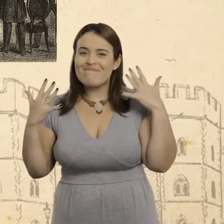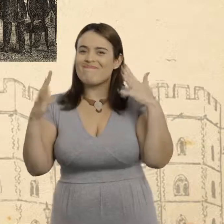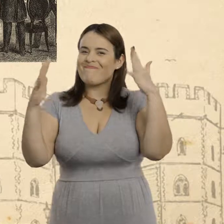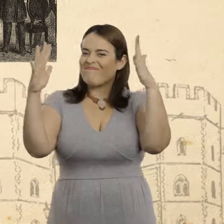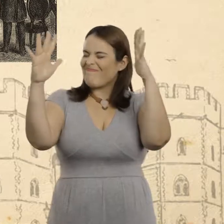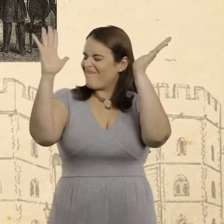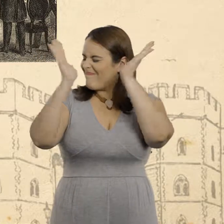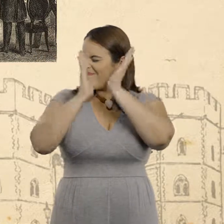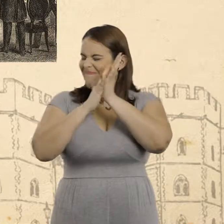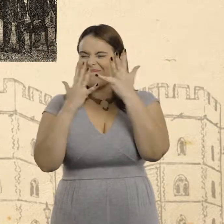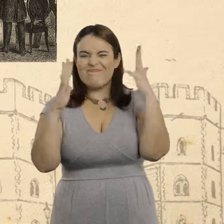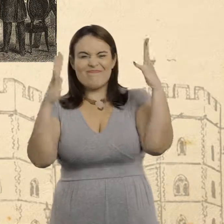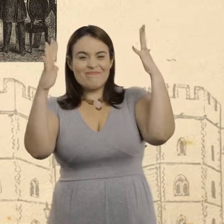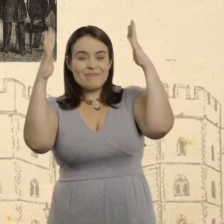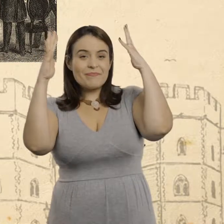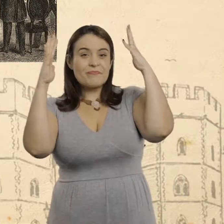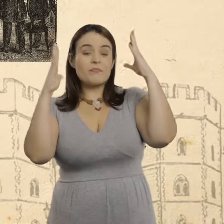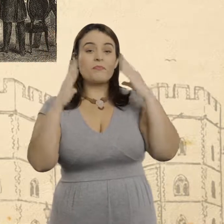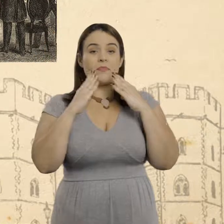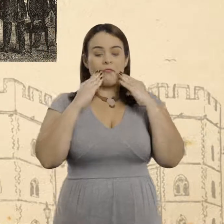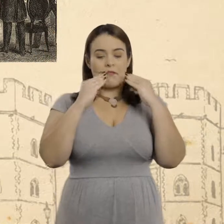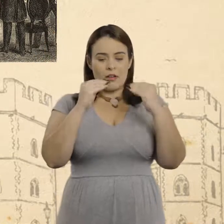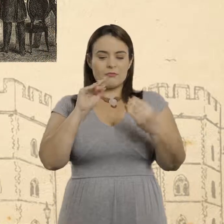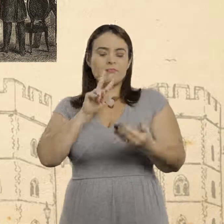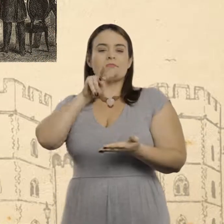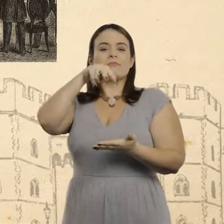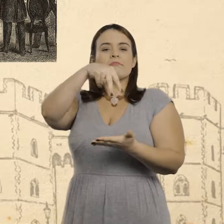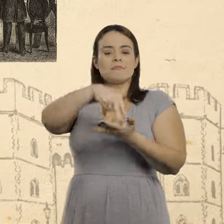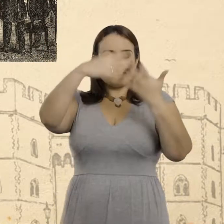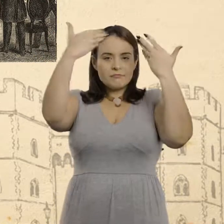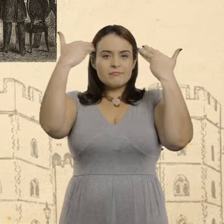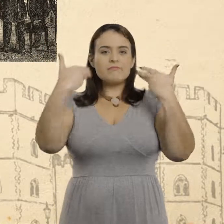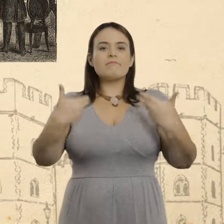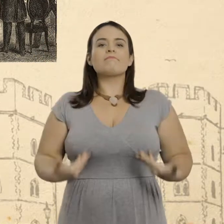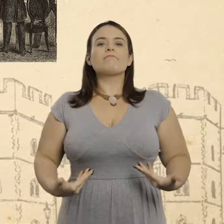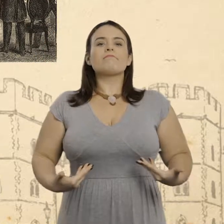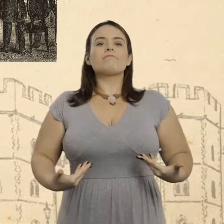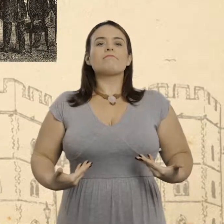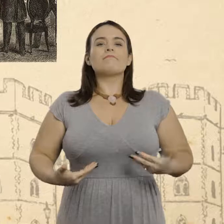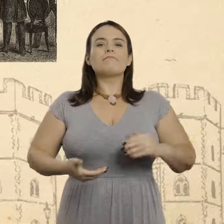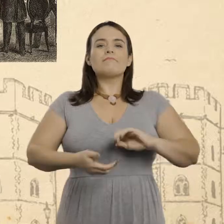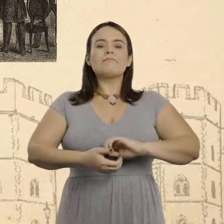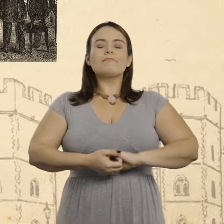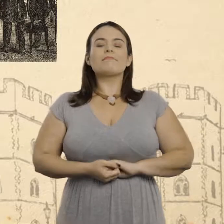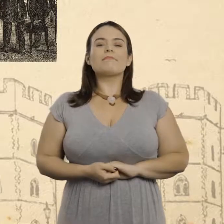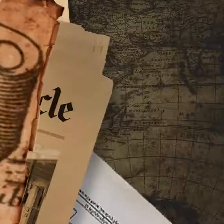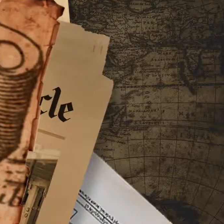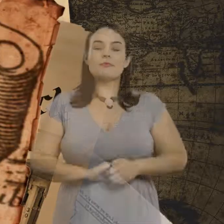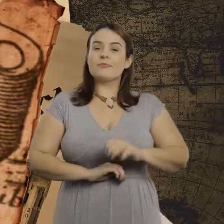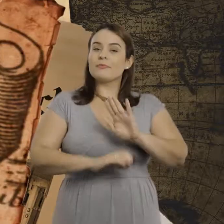aplaudiam. Phileas Fogg apareceu e disse: "Aqui estou eu, cavalheiros."